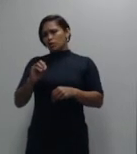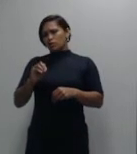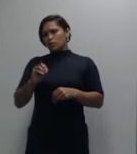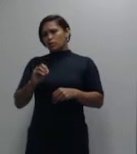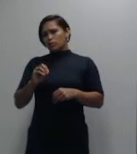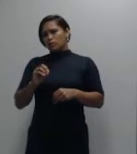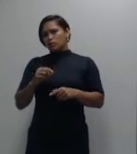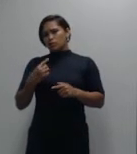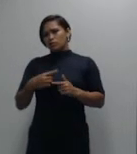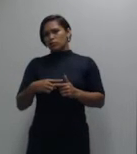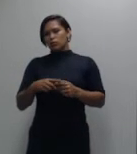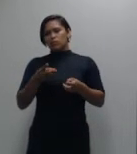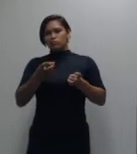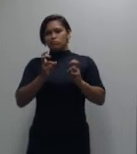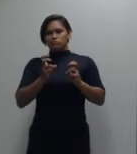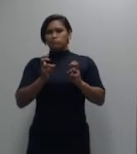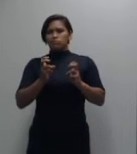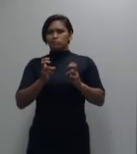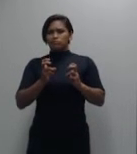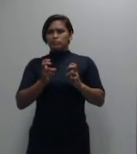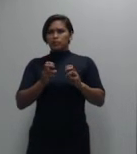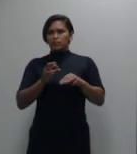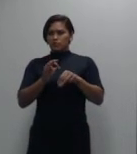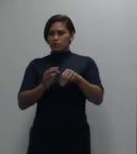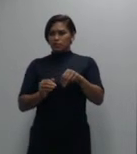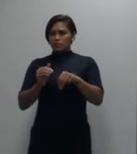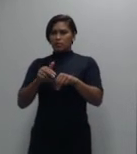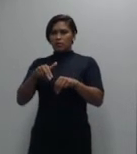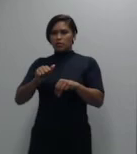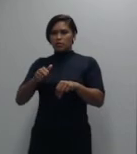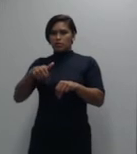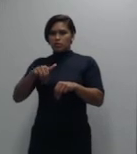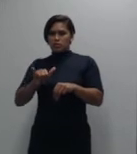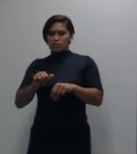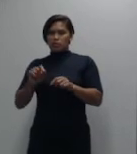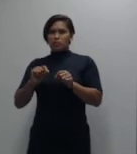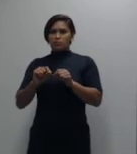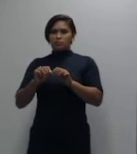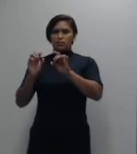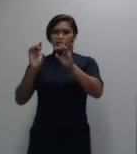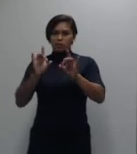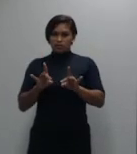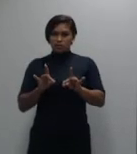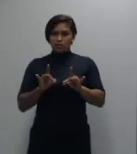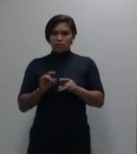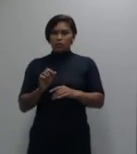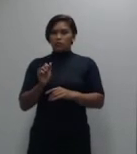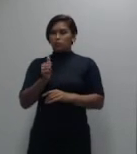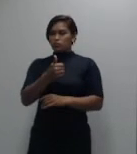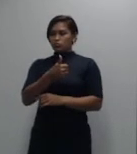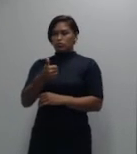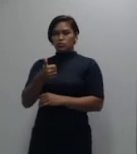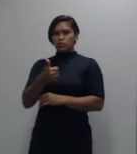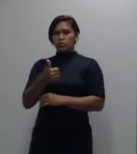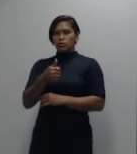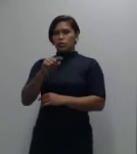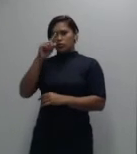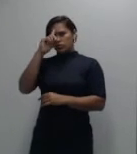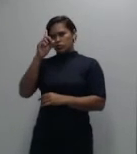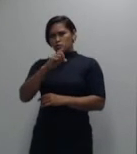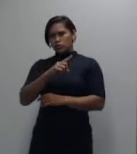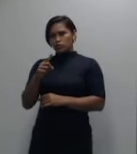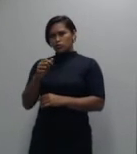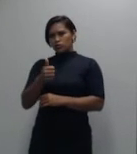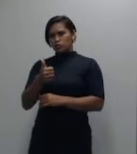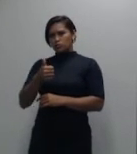porque eu observei que a ministra nacy bem esse destaque no dia um até o dia primeiro